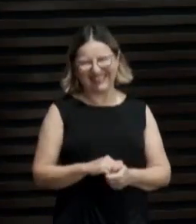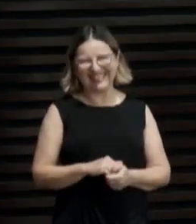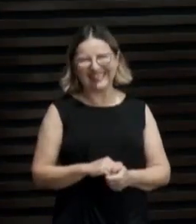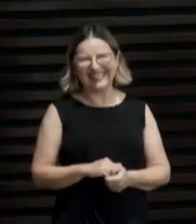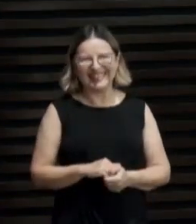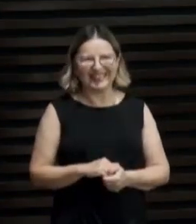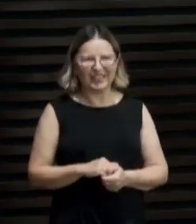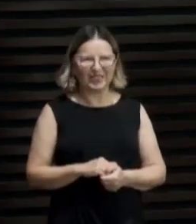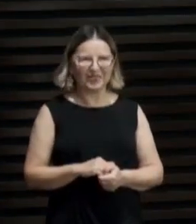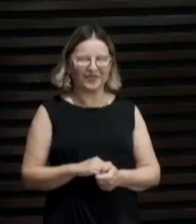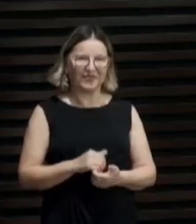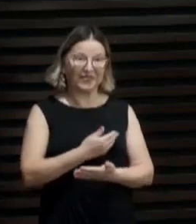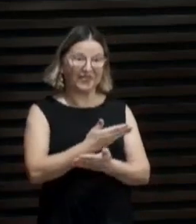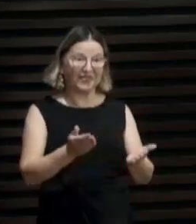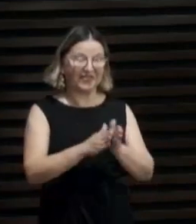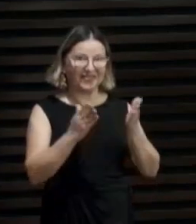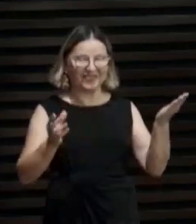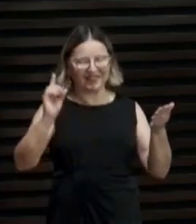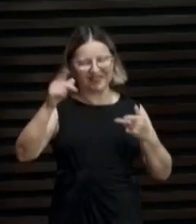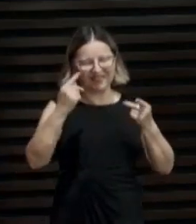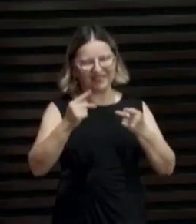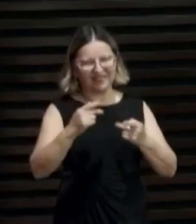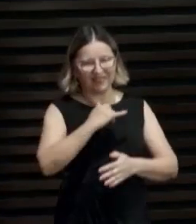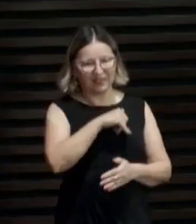Amados, a Bíblia diz em João,